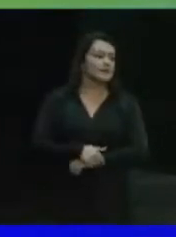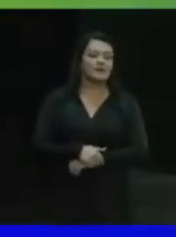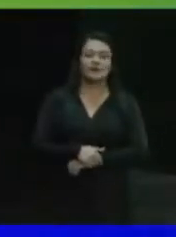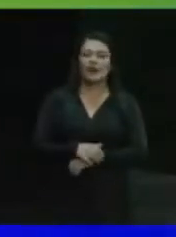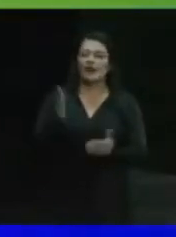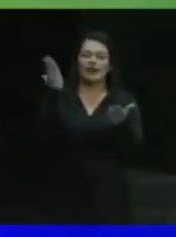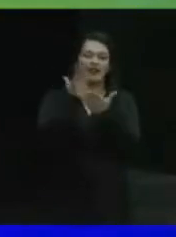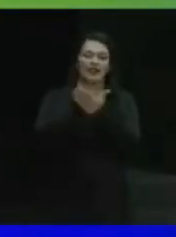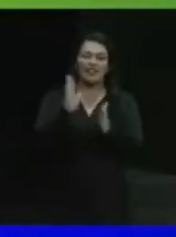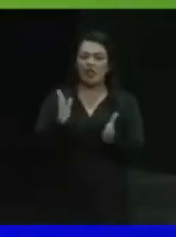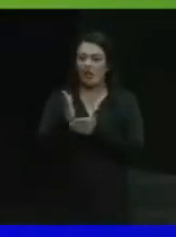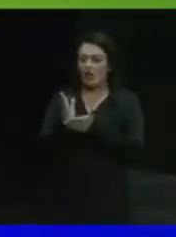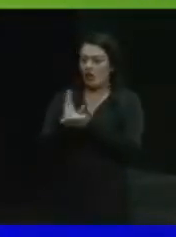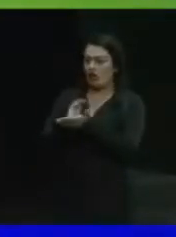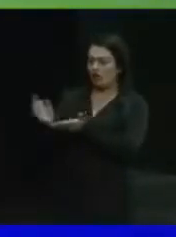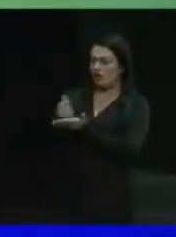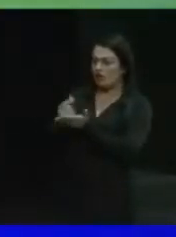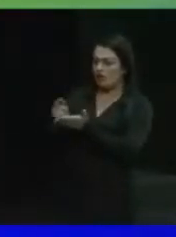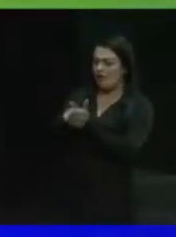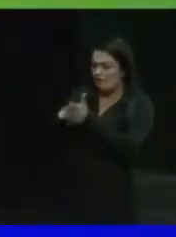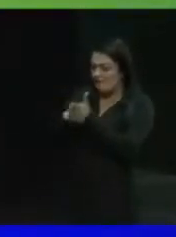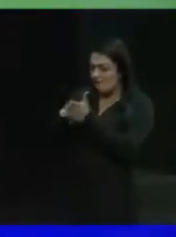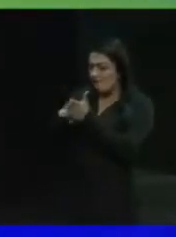Chega de orçamento secreto.